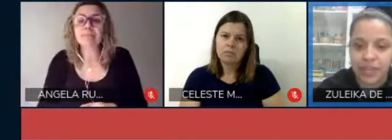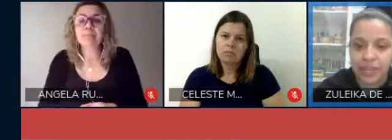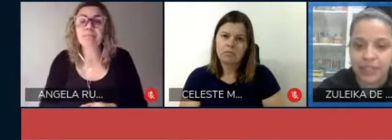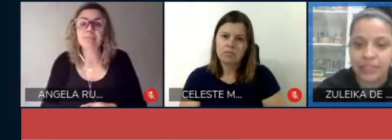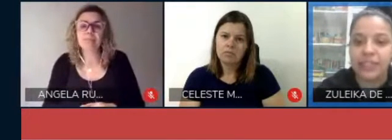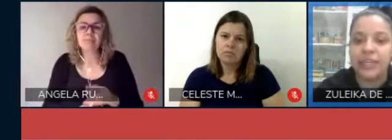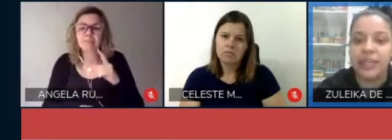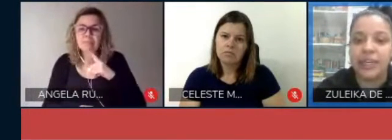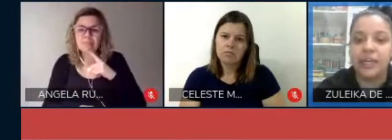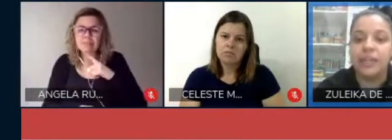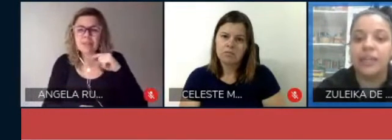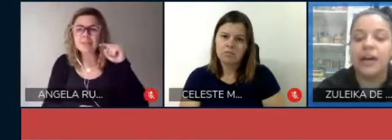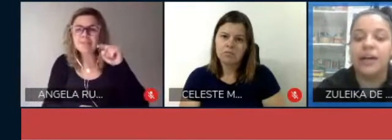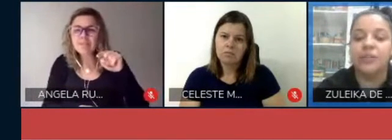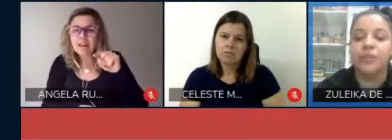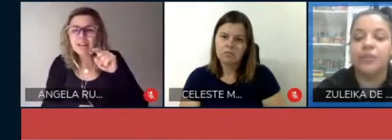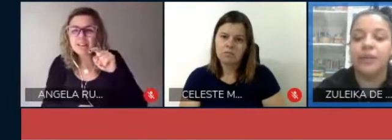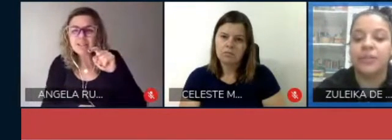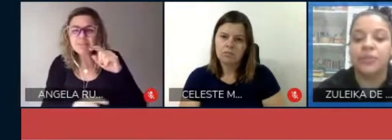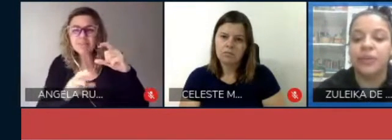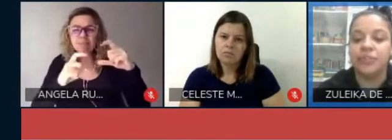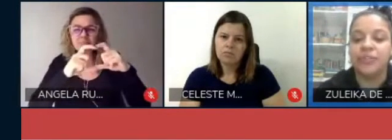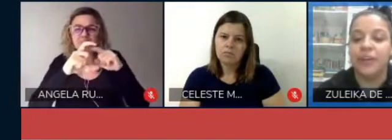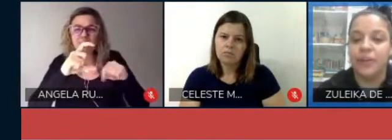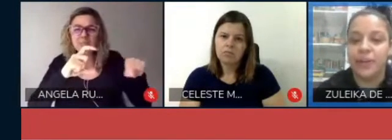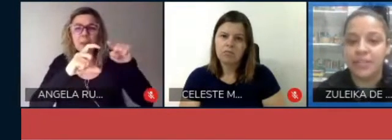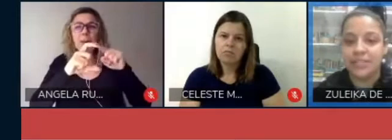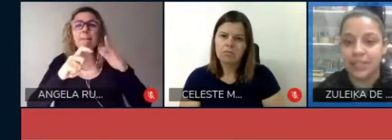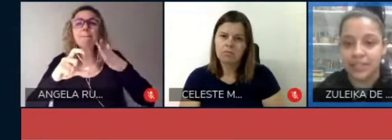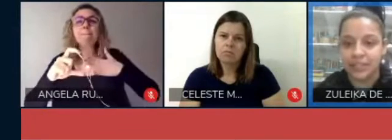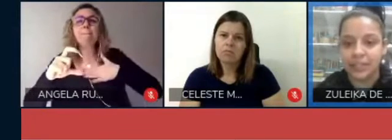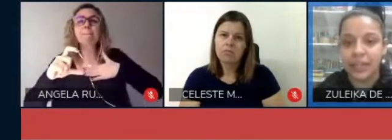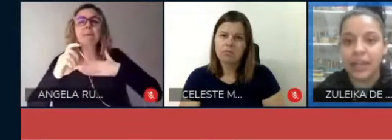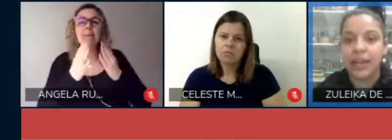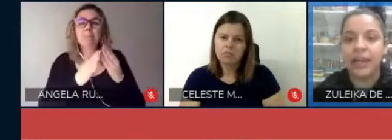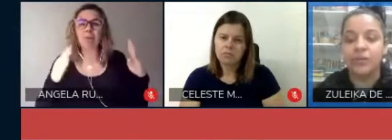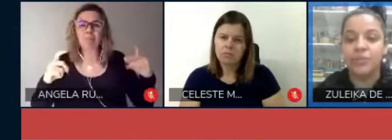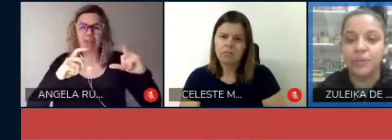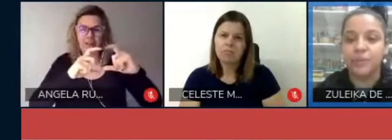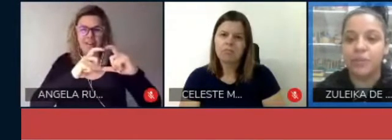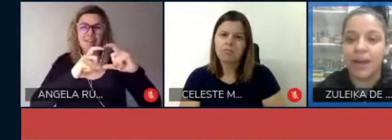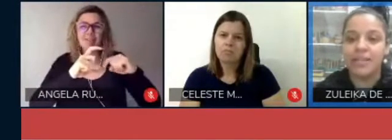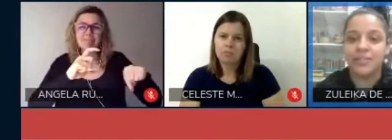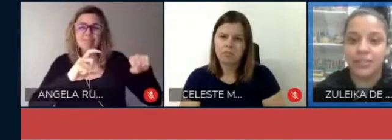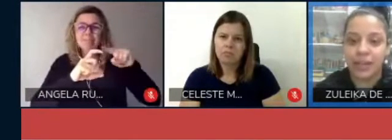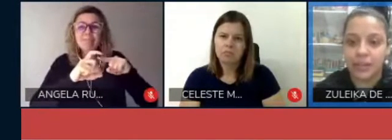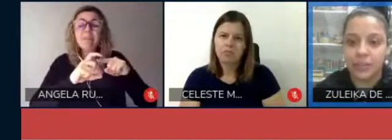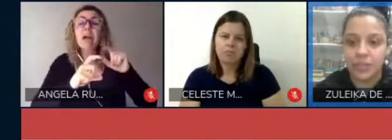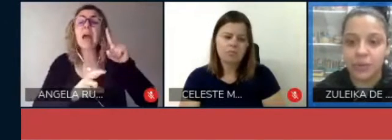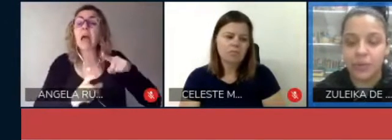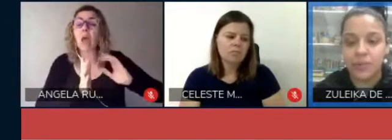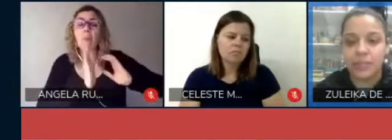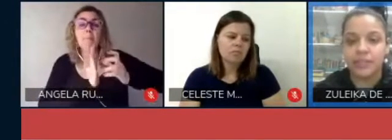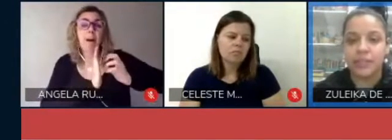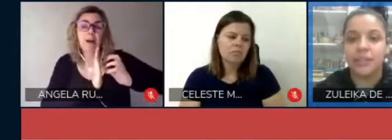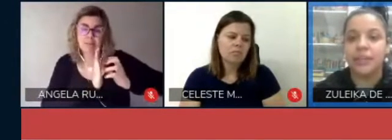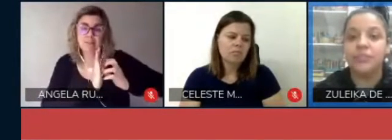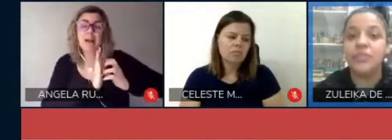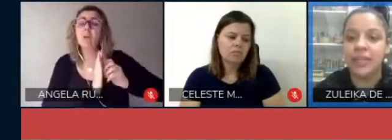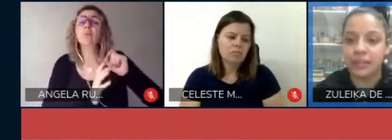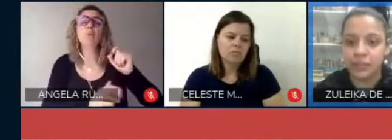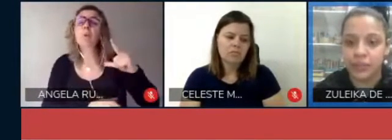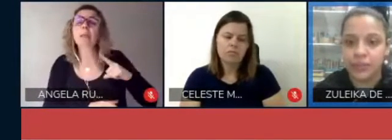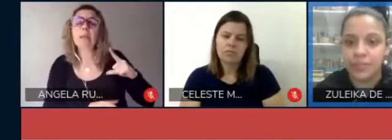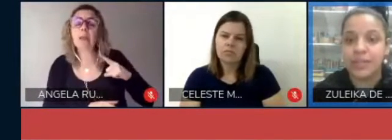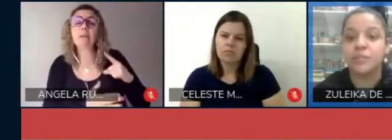vocês podem ver aqui no canto inferior à esquerda, é um tipo de base de dados que